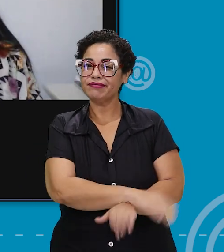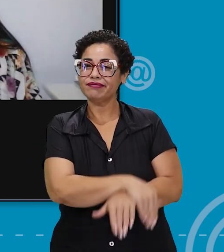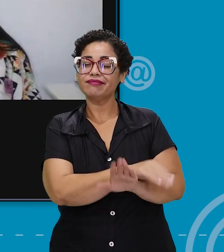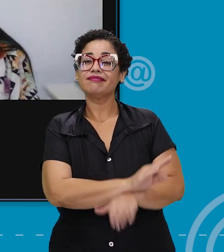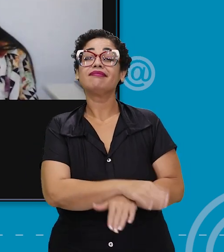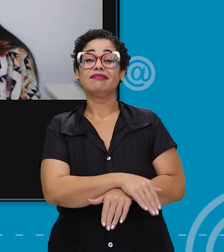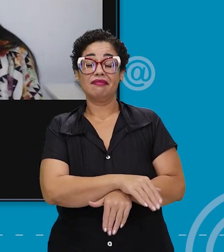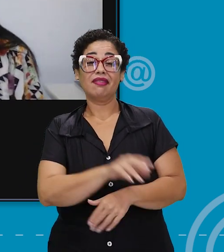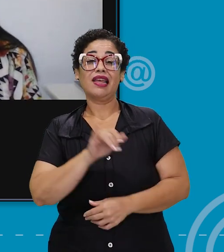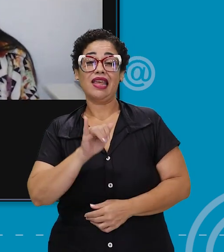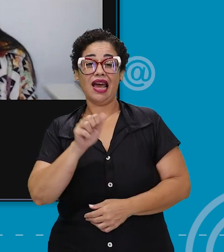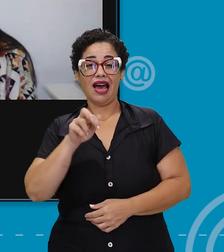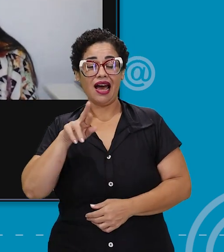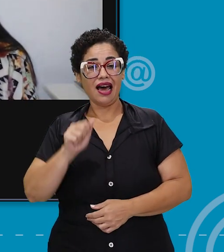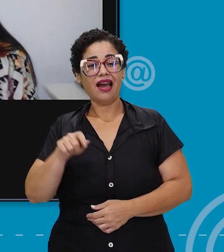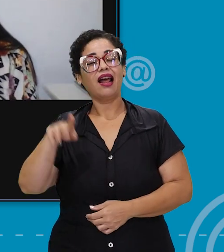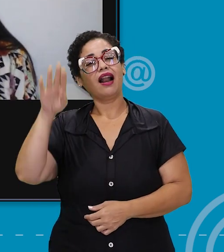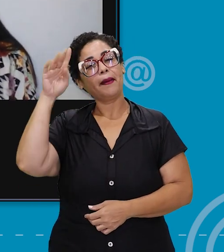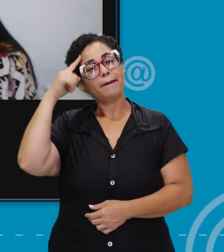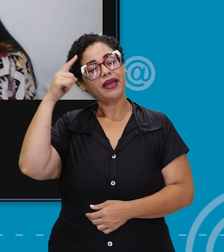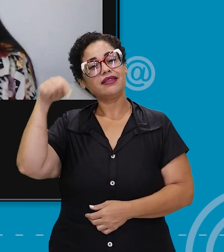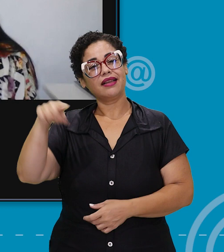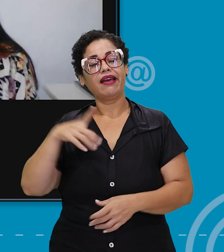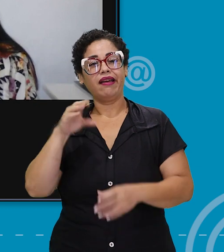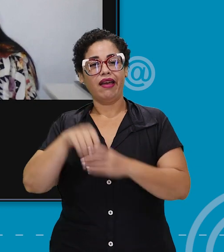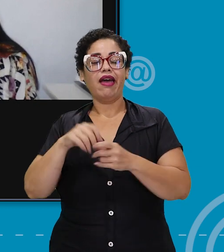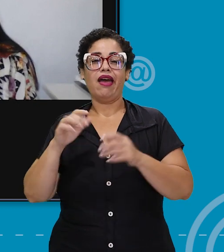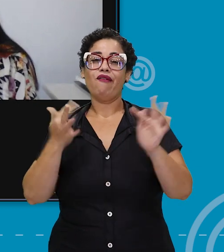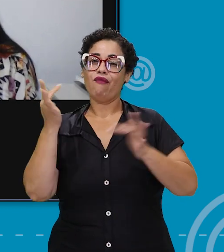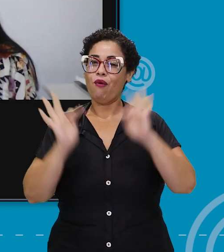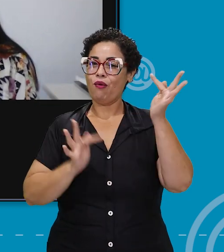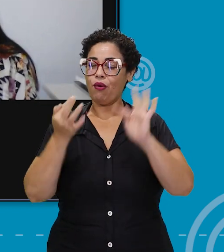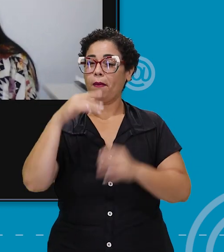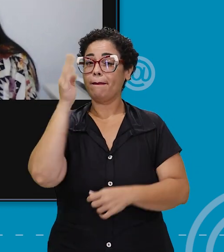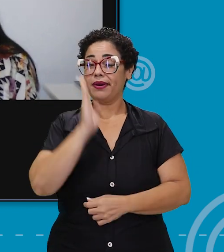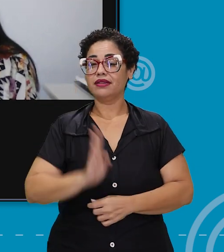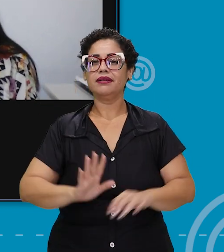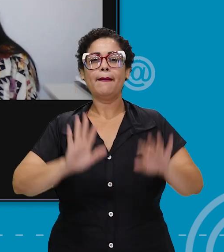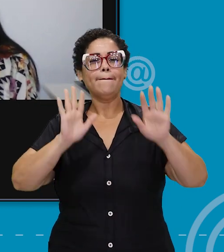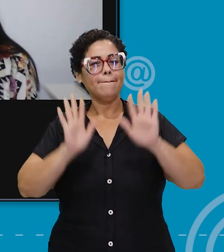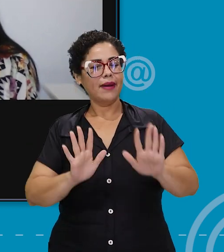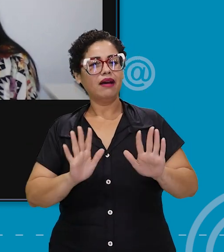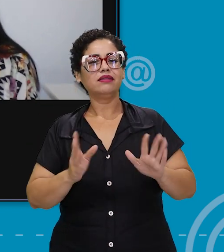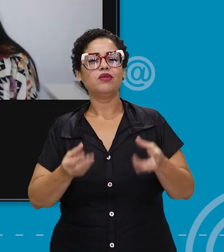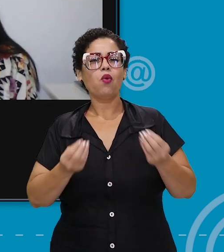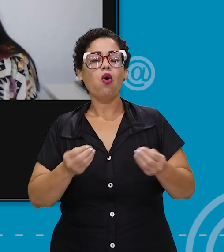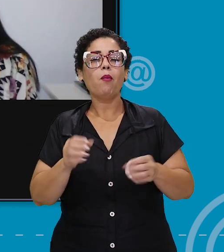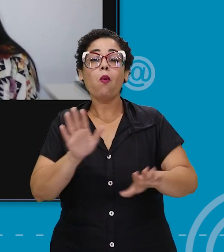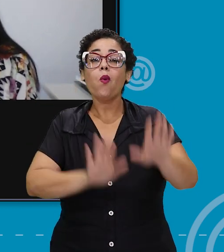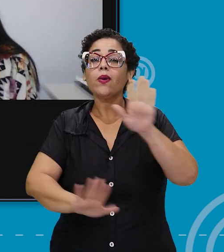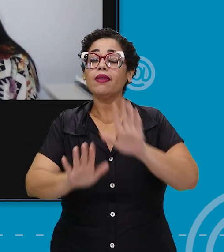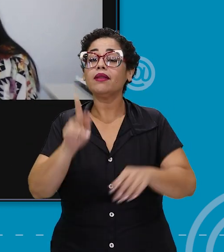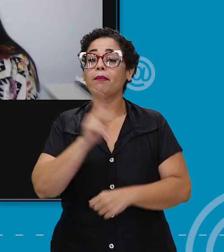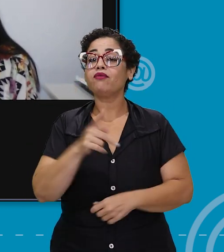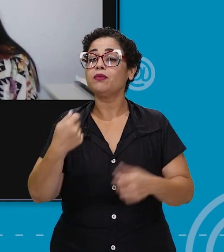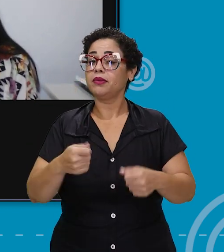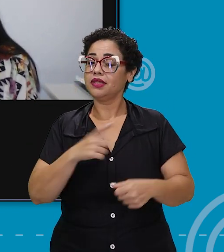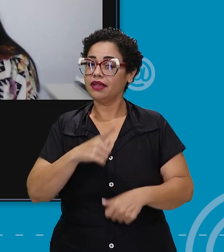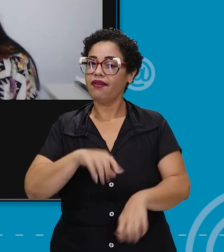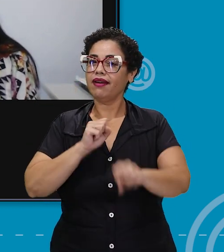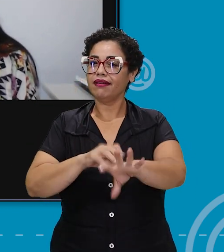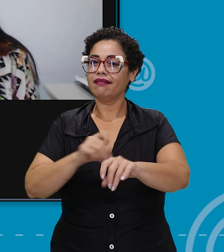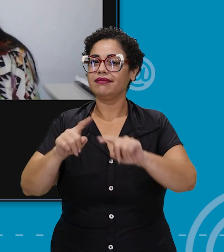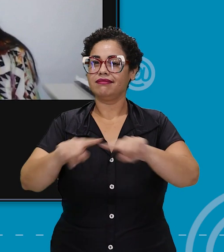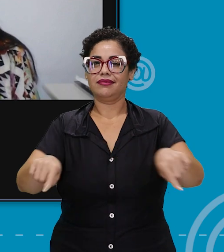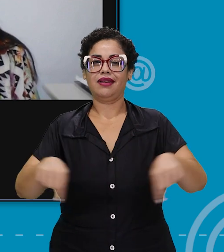que tem toda aquela coisa, então o povo tem aquela, né, claro que faz parte do folclore brasileiro, mas qual é o cuidado que o professor tem que ter quando ele